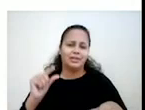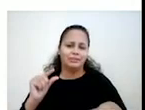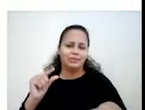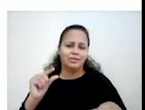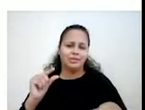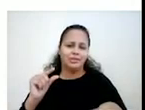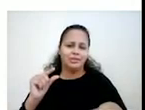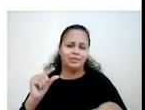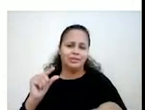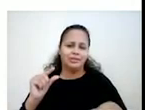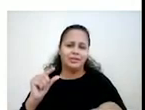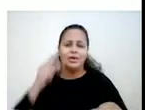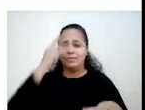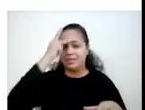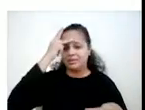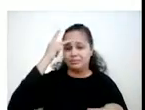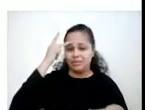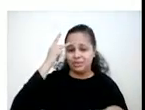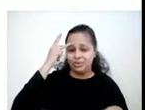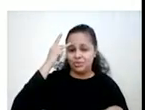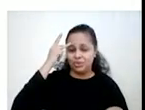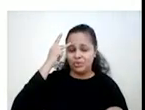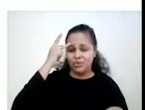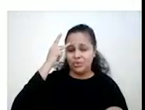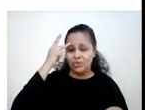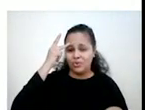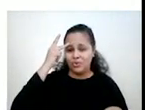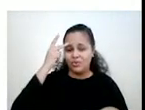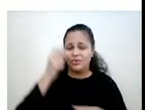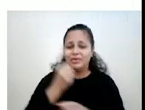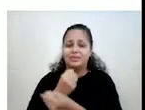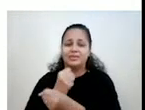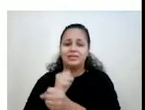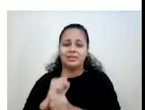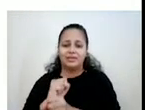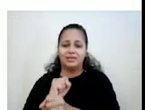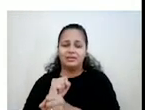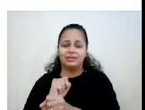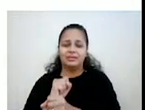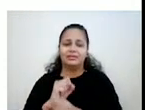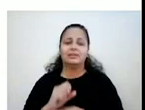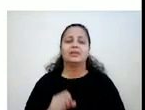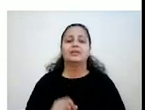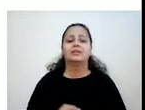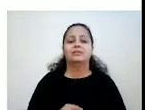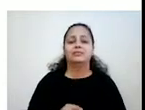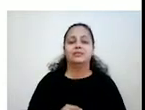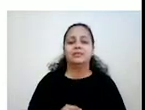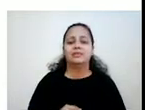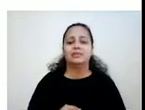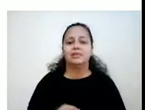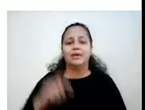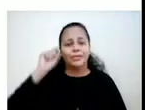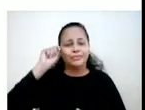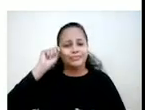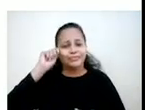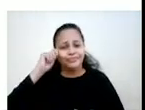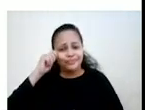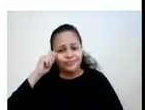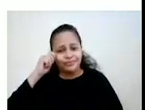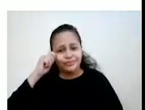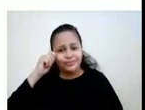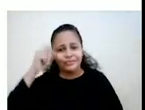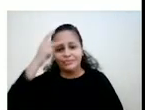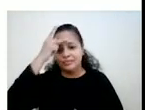muito menor aos ex-escravizados. Portanto, os negros passaram a compor grande parte da população pobre